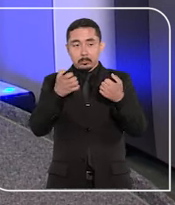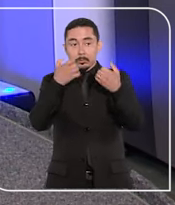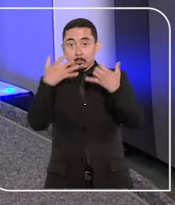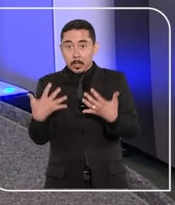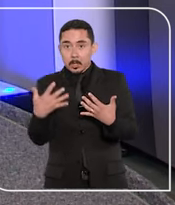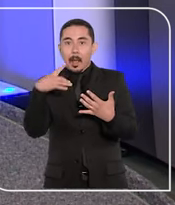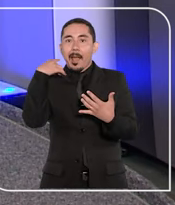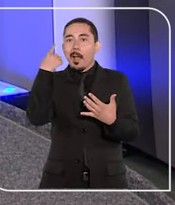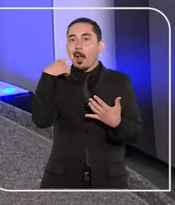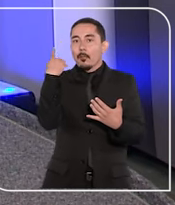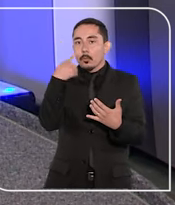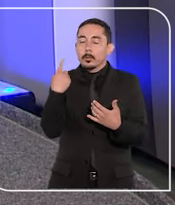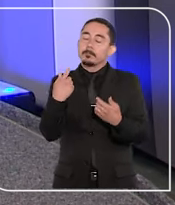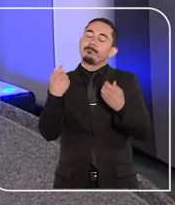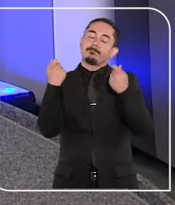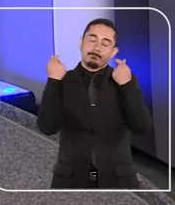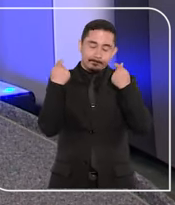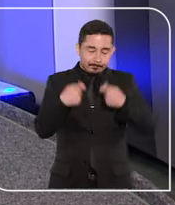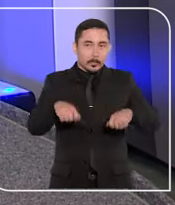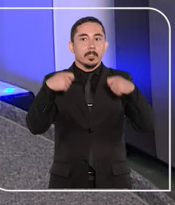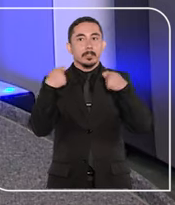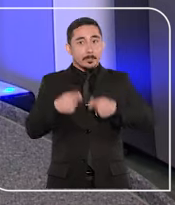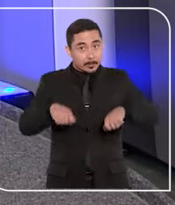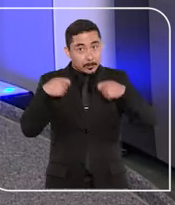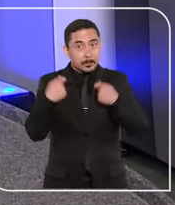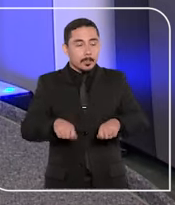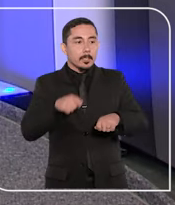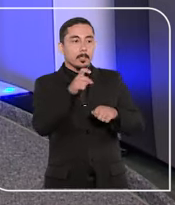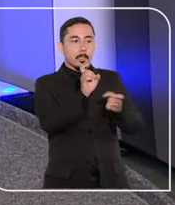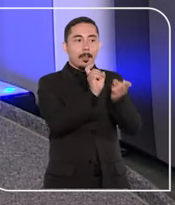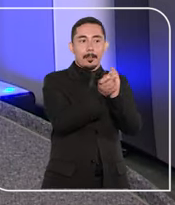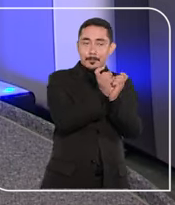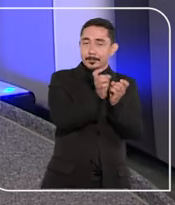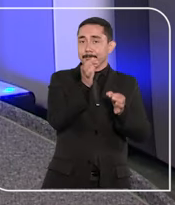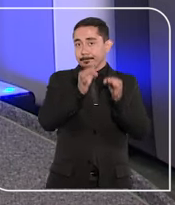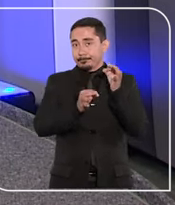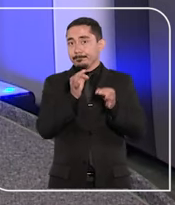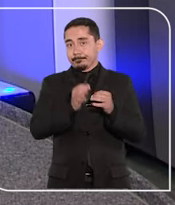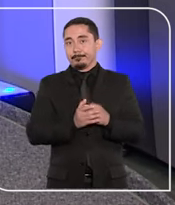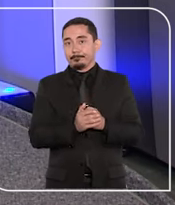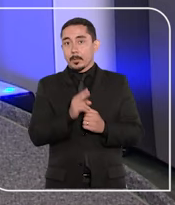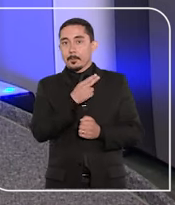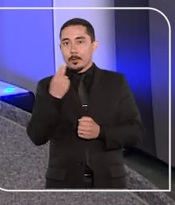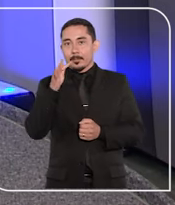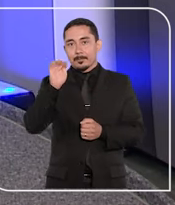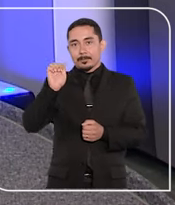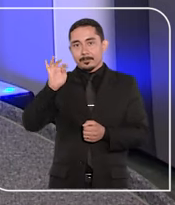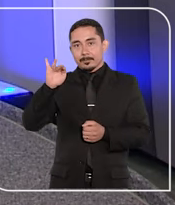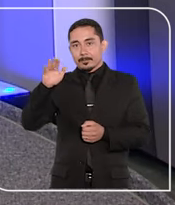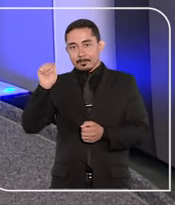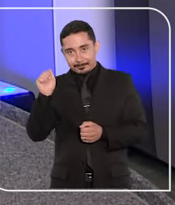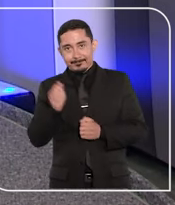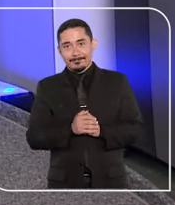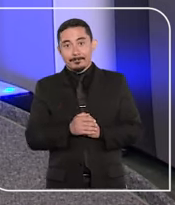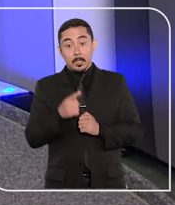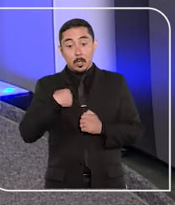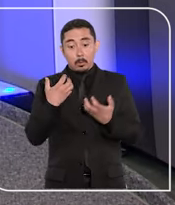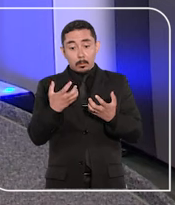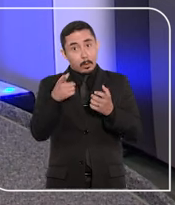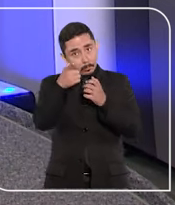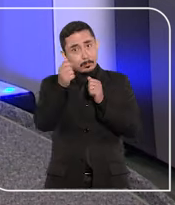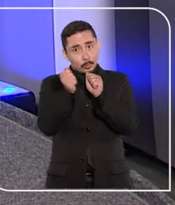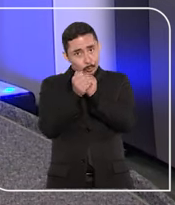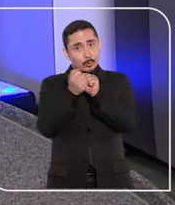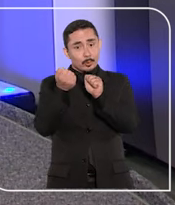é indispensável à administração da justiça. Eu sou Fátima Uchoa e quero você aqui comigo e com os